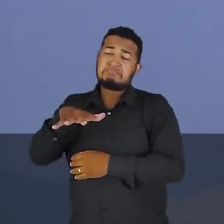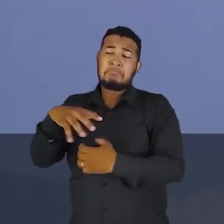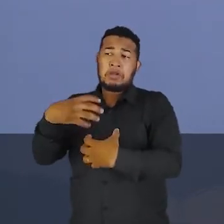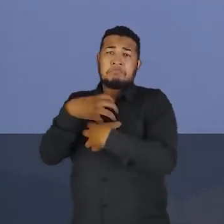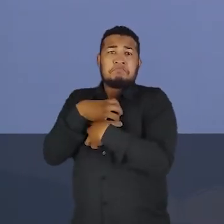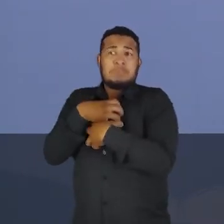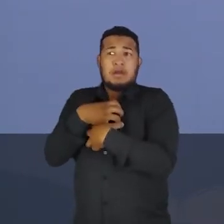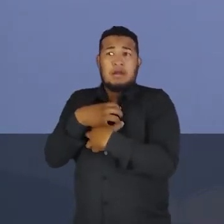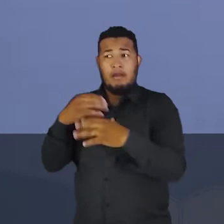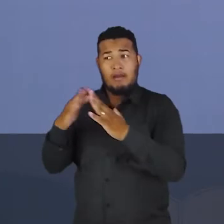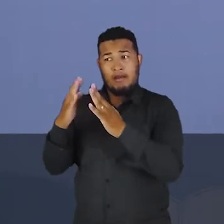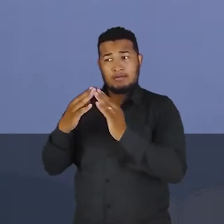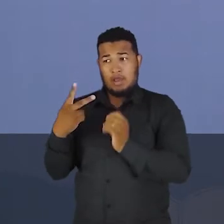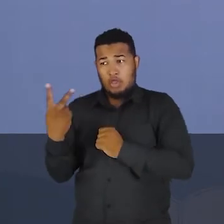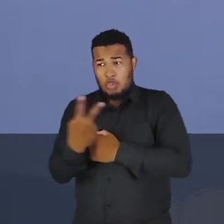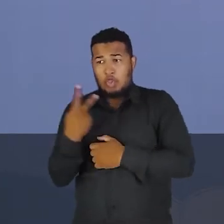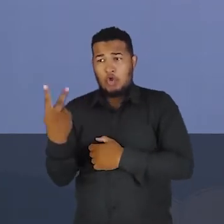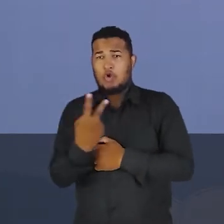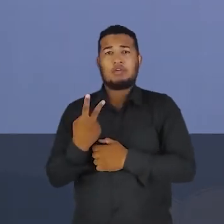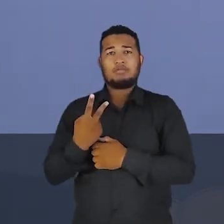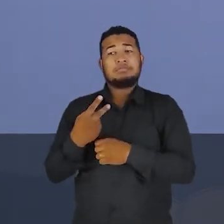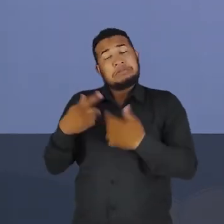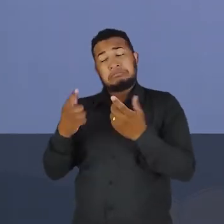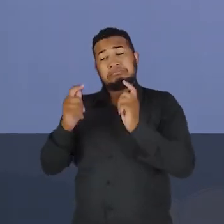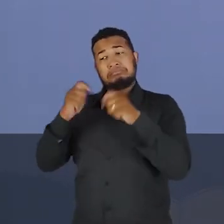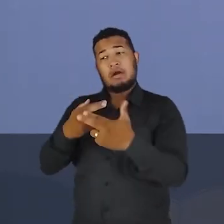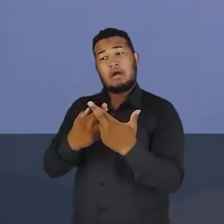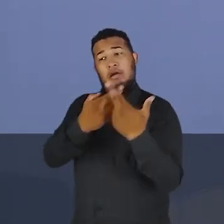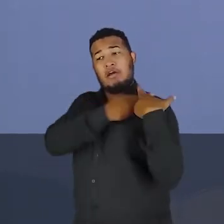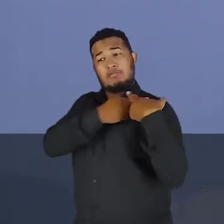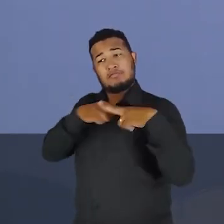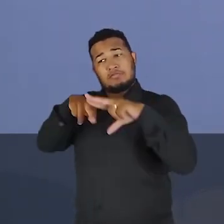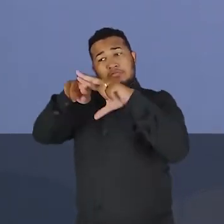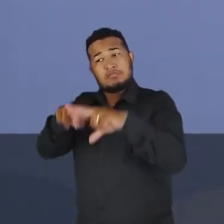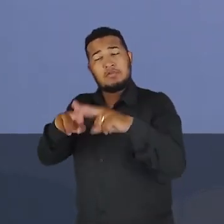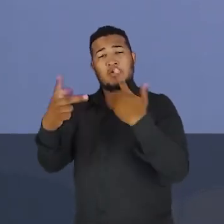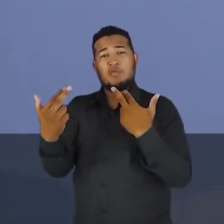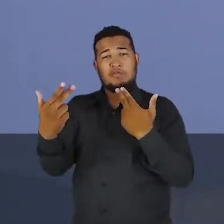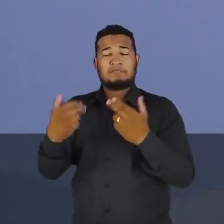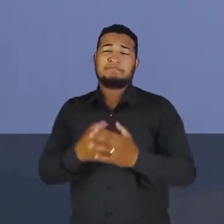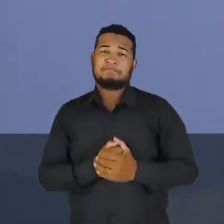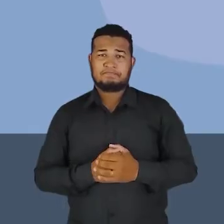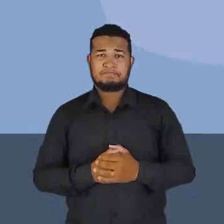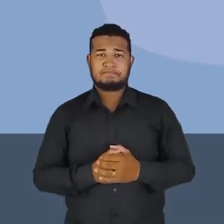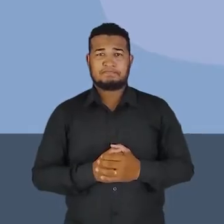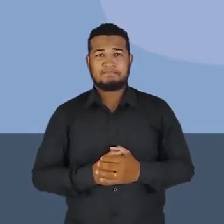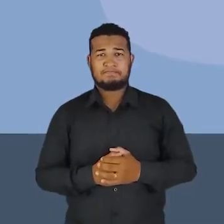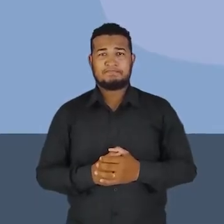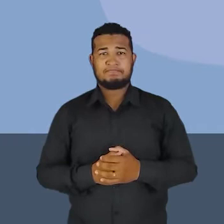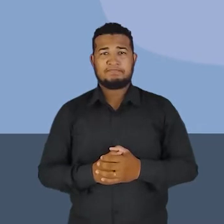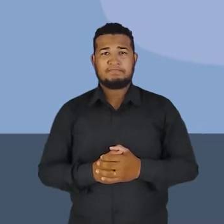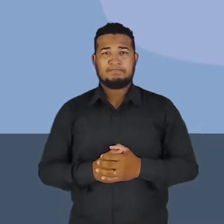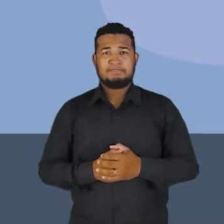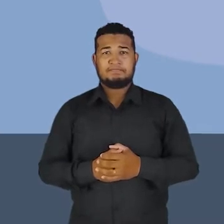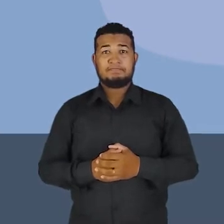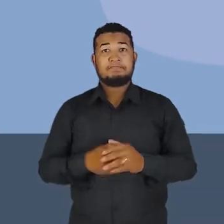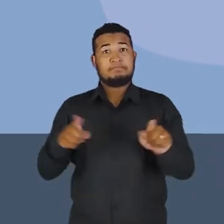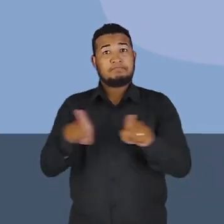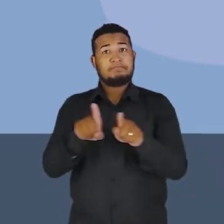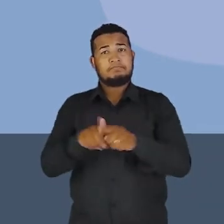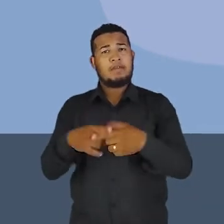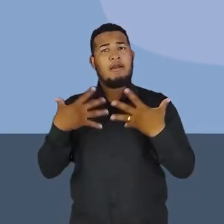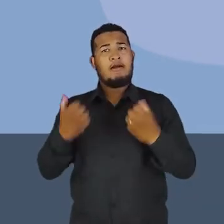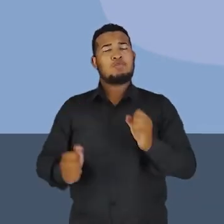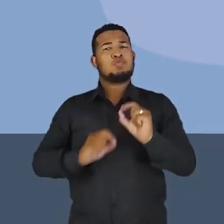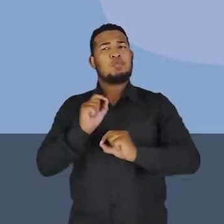sua. Por isso é necessário o compartilhamento, a corresponsabilização. Vamos ver o outro item. Assumir